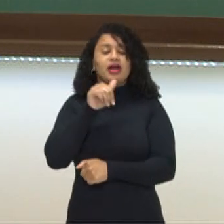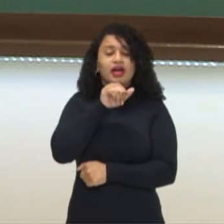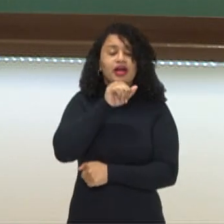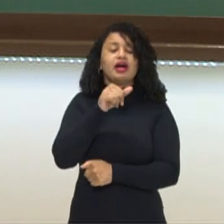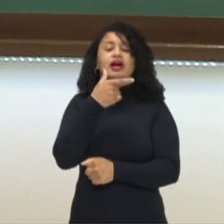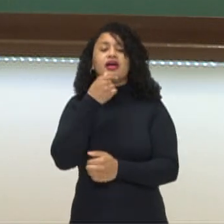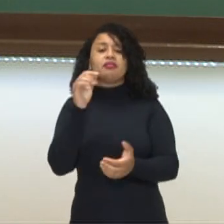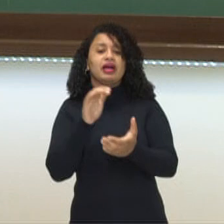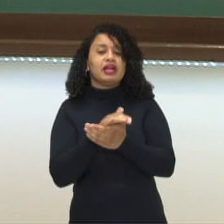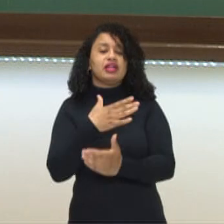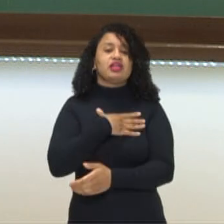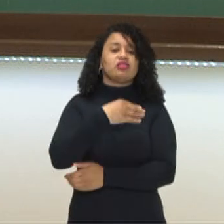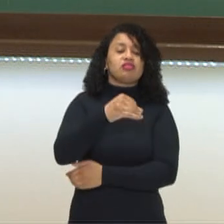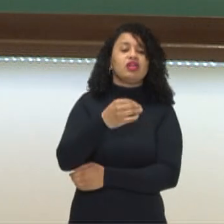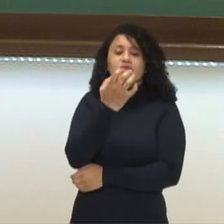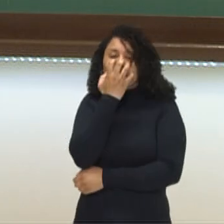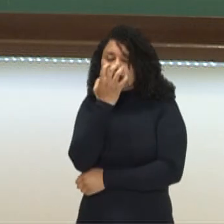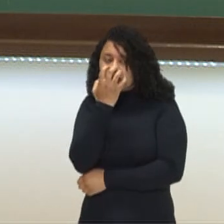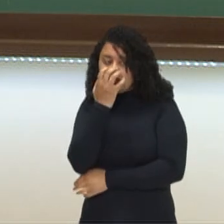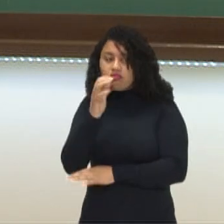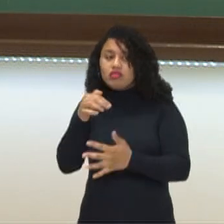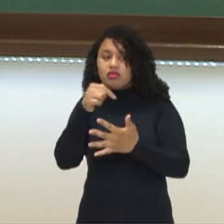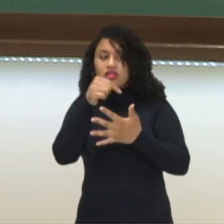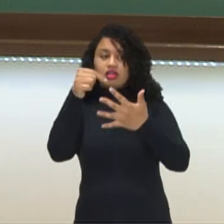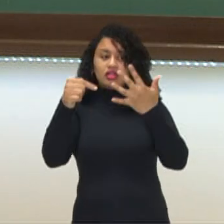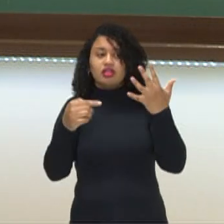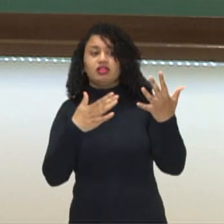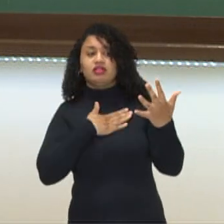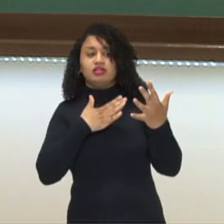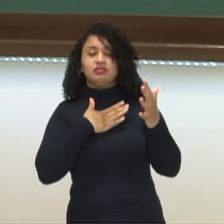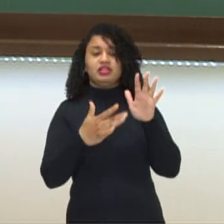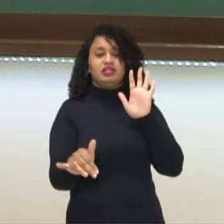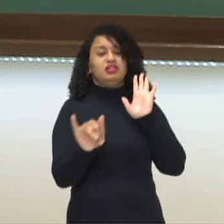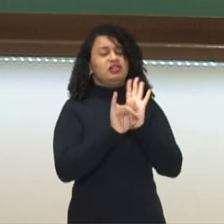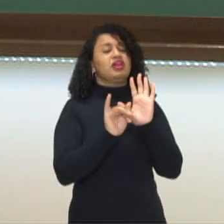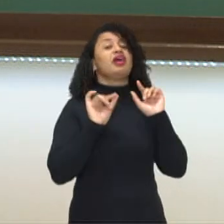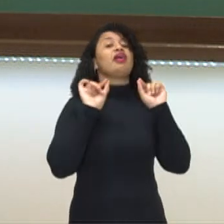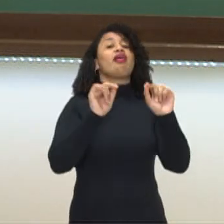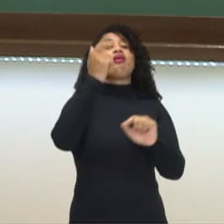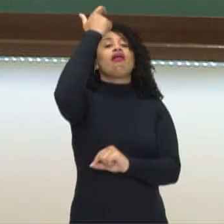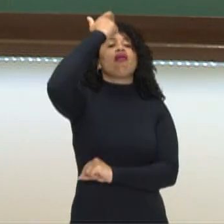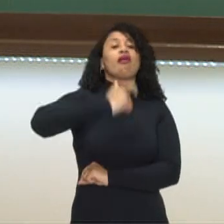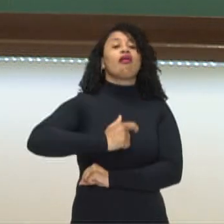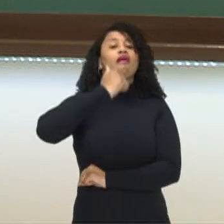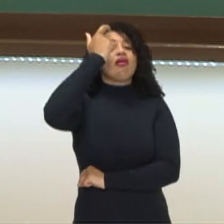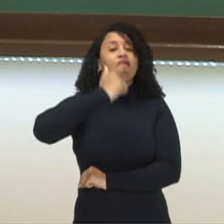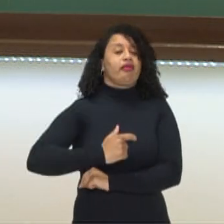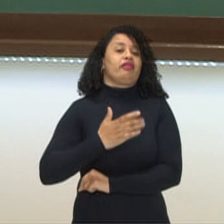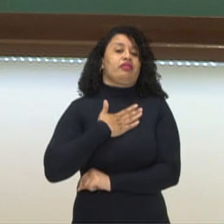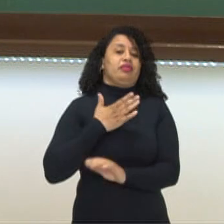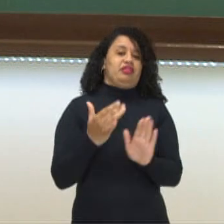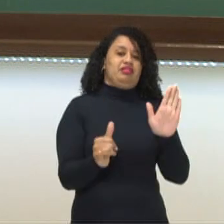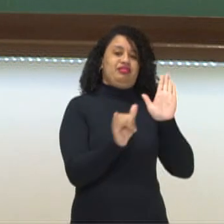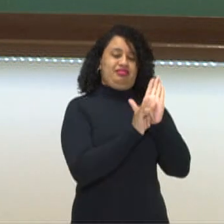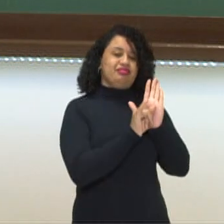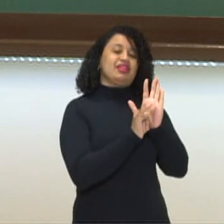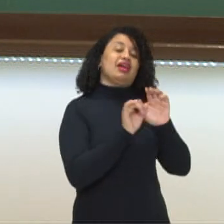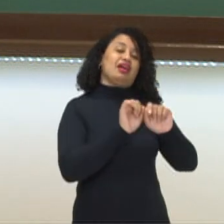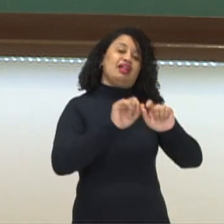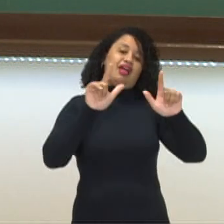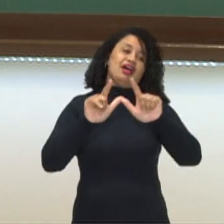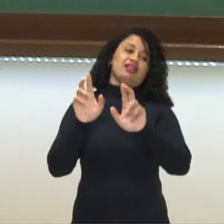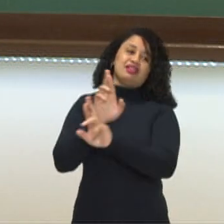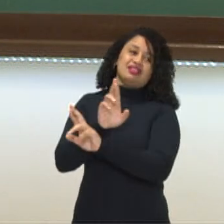minha cachorrinha, né? Então, isso compõe a minha identidade, quem eu sou, né? Claro, relacionando isso